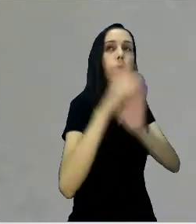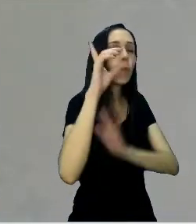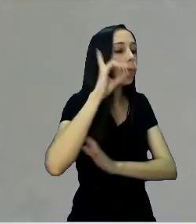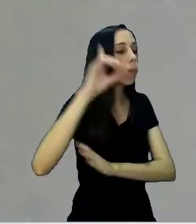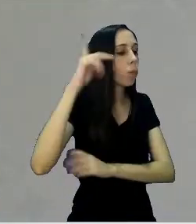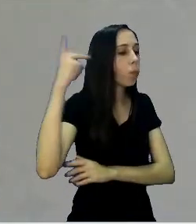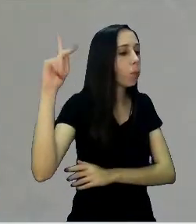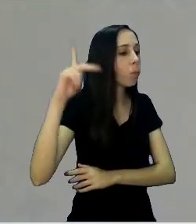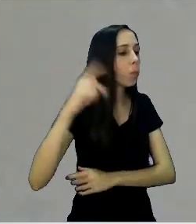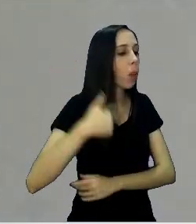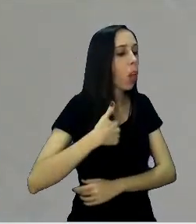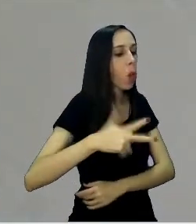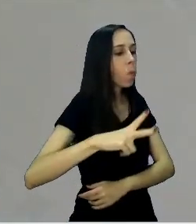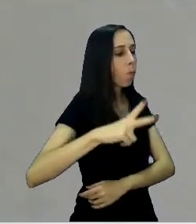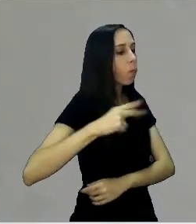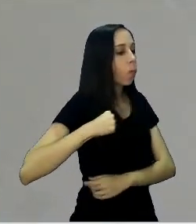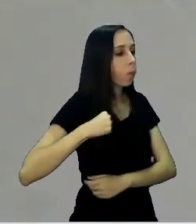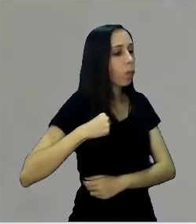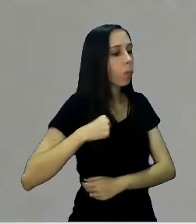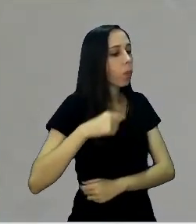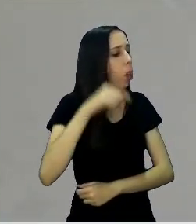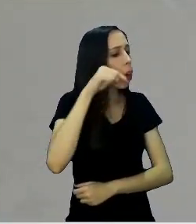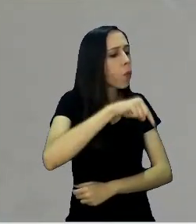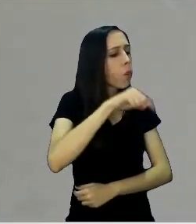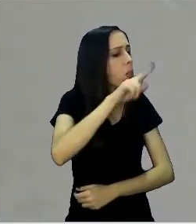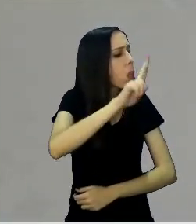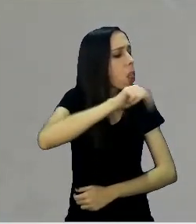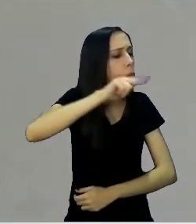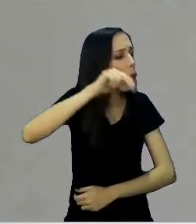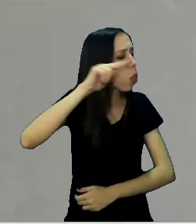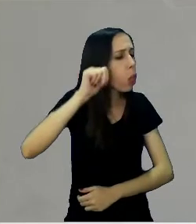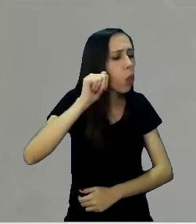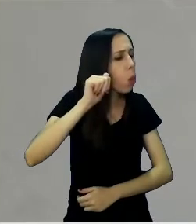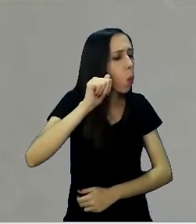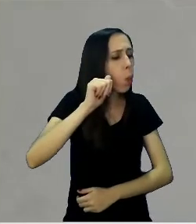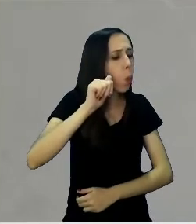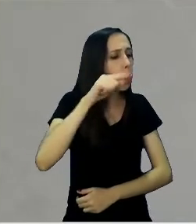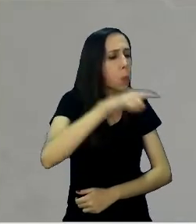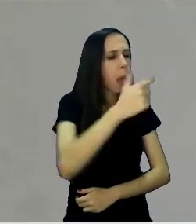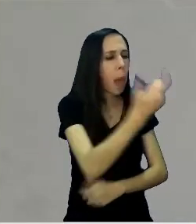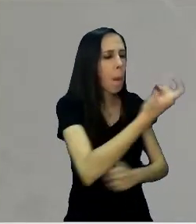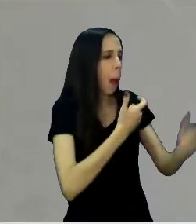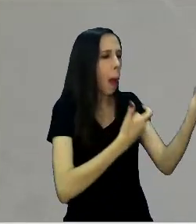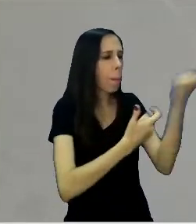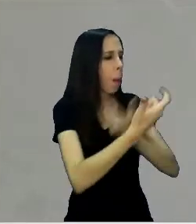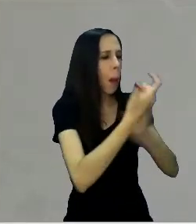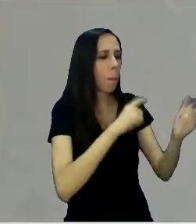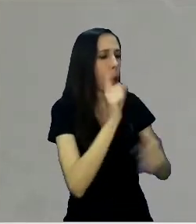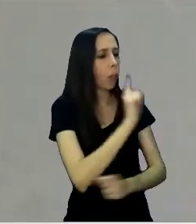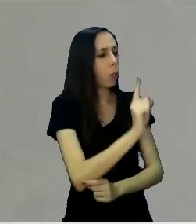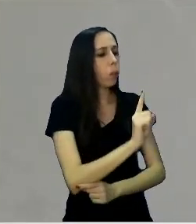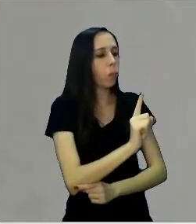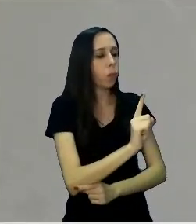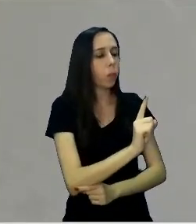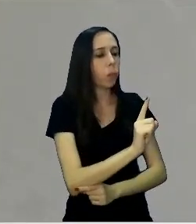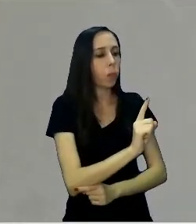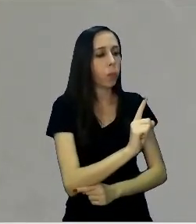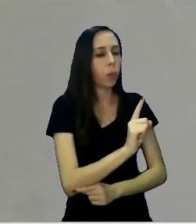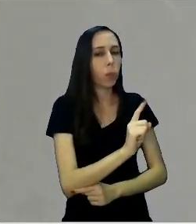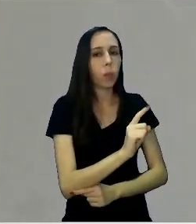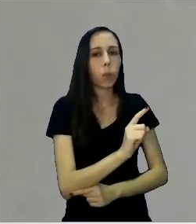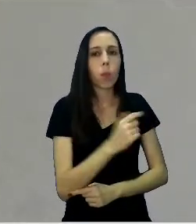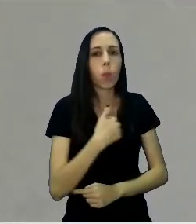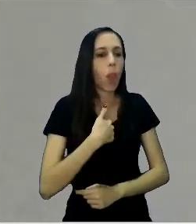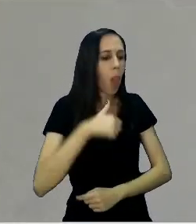de Deus. Eu sou digna. E você nunca mais erga a voz